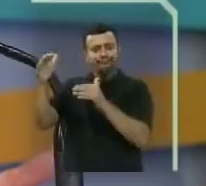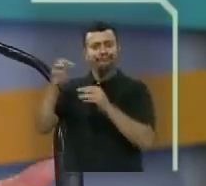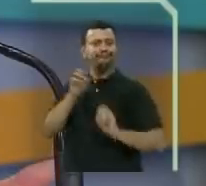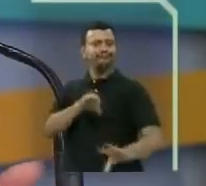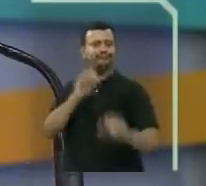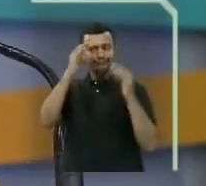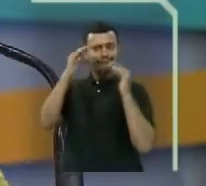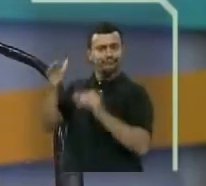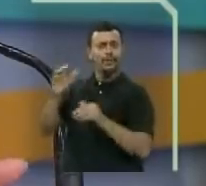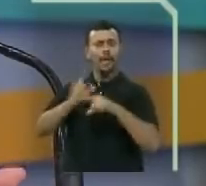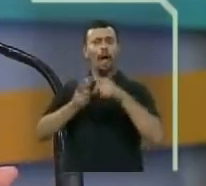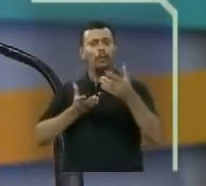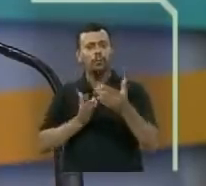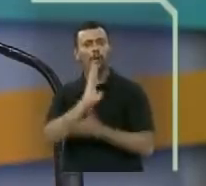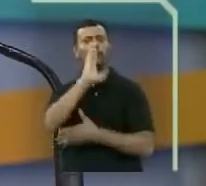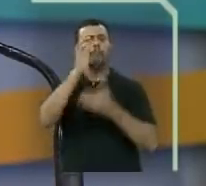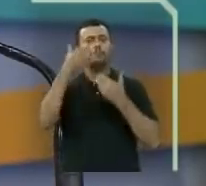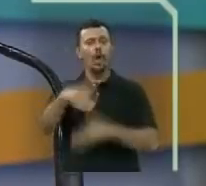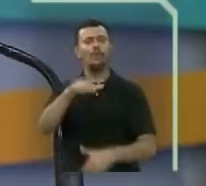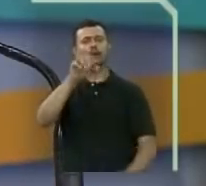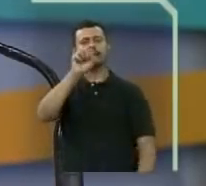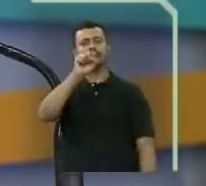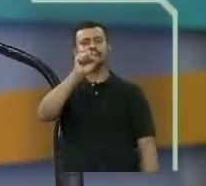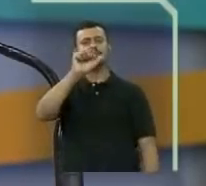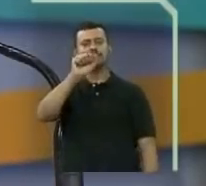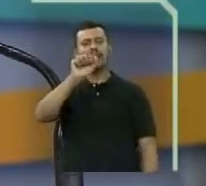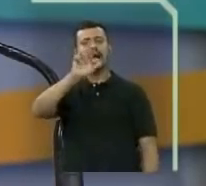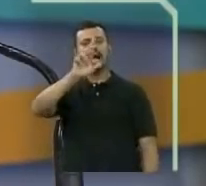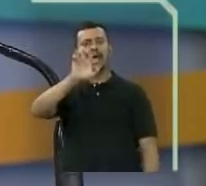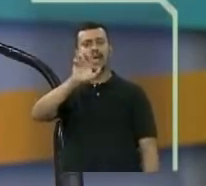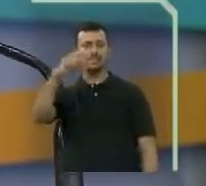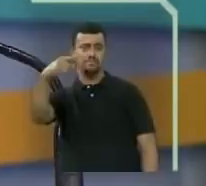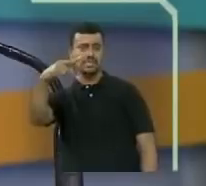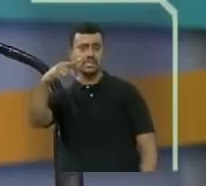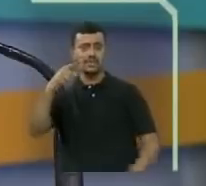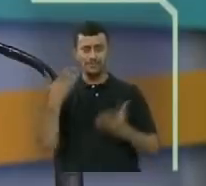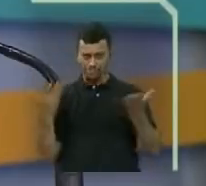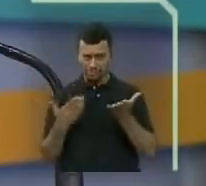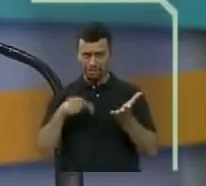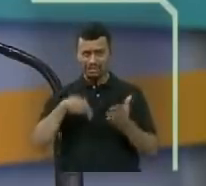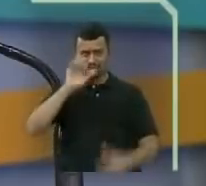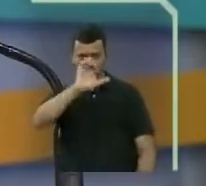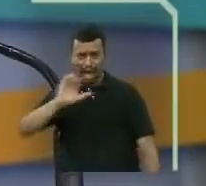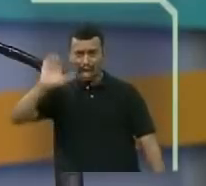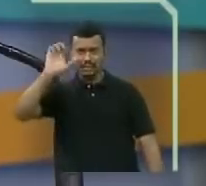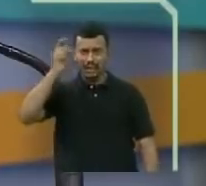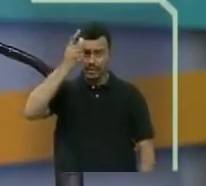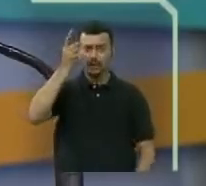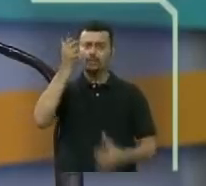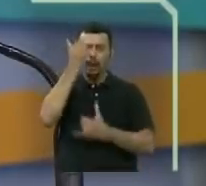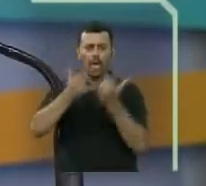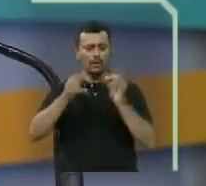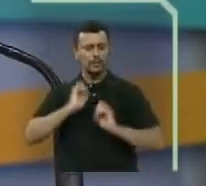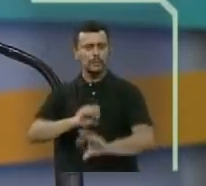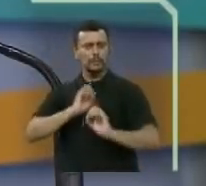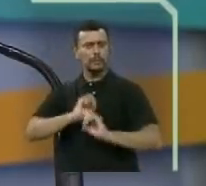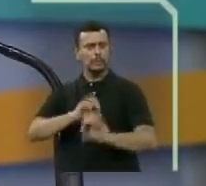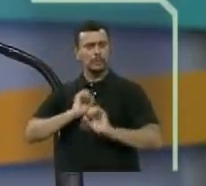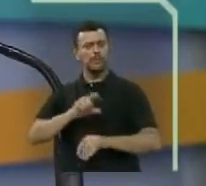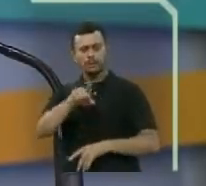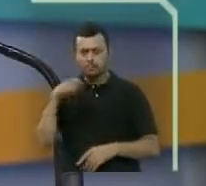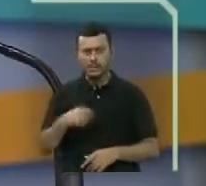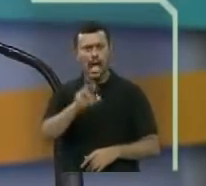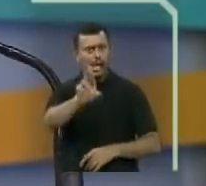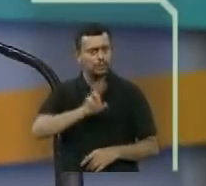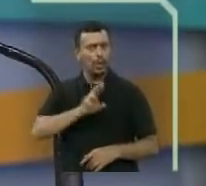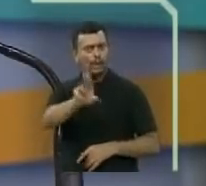no Saresp. Hoje criou-se no Estado de São Paulo uma sistemática de preparar o aluno para responder nos testes e